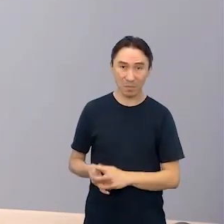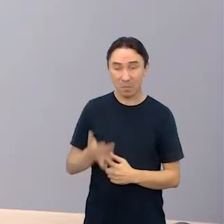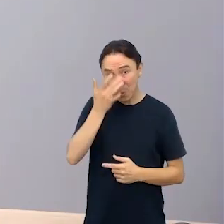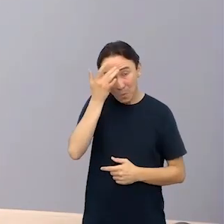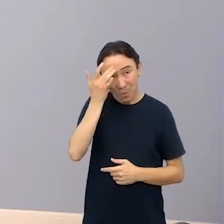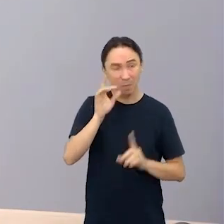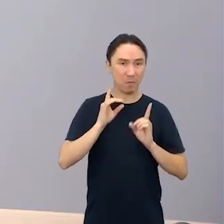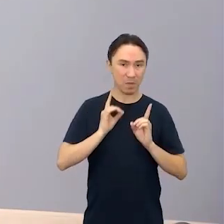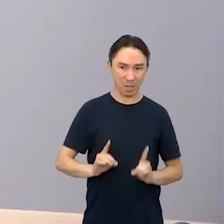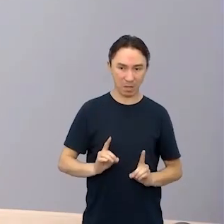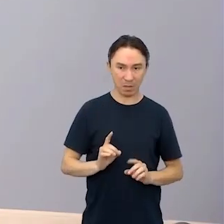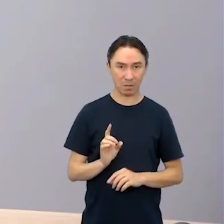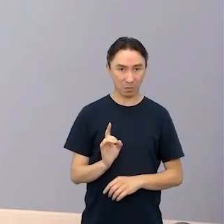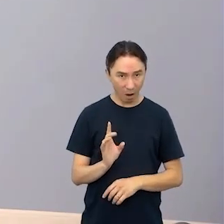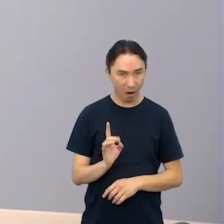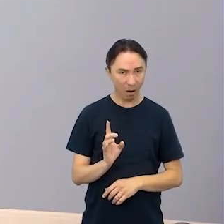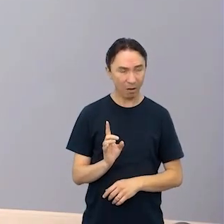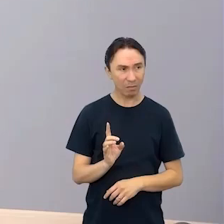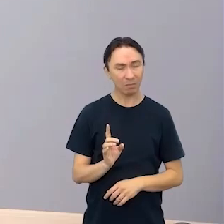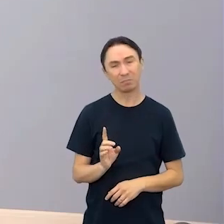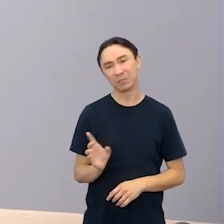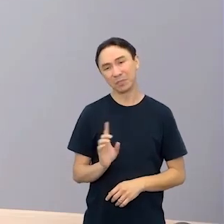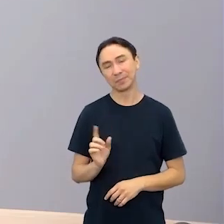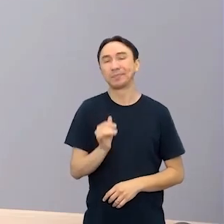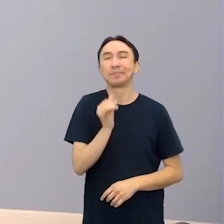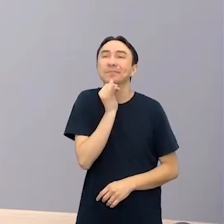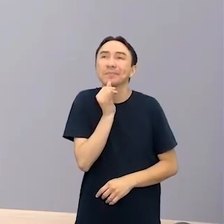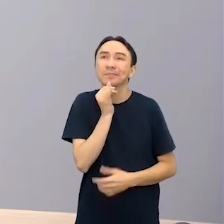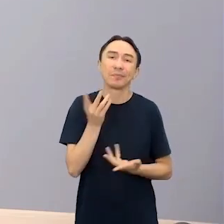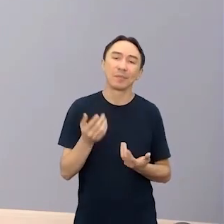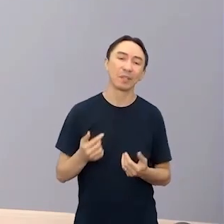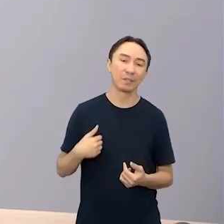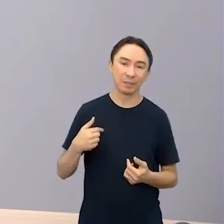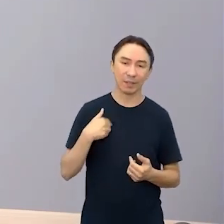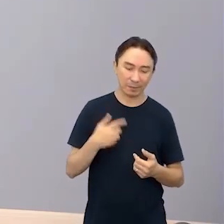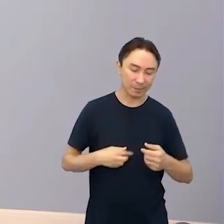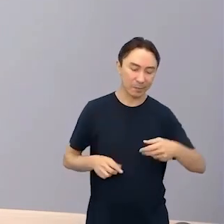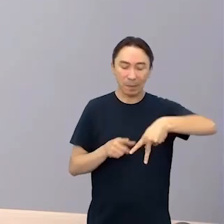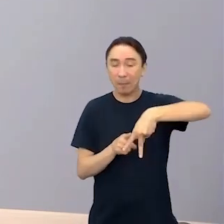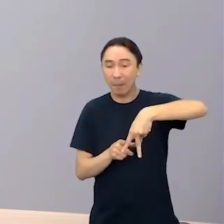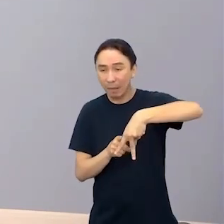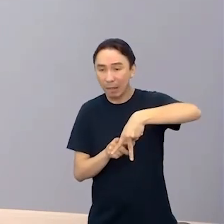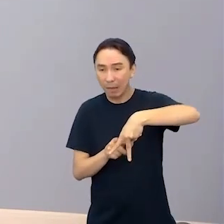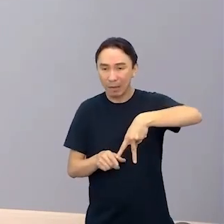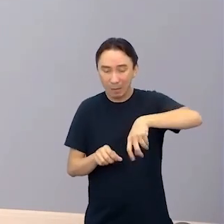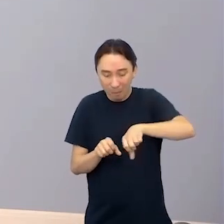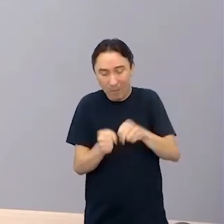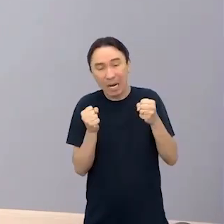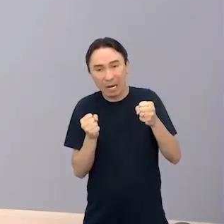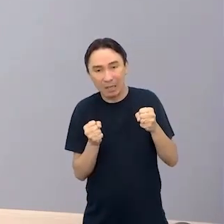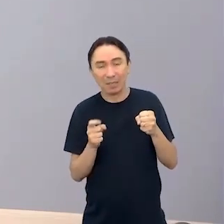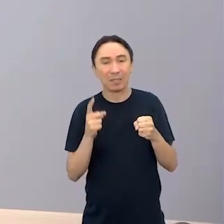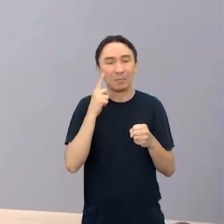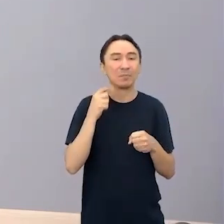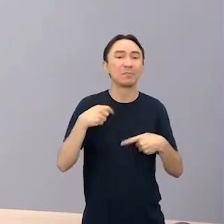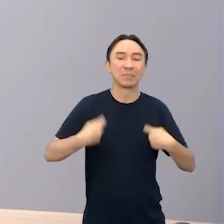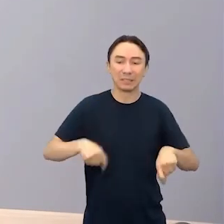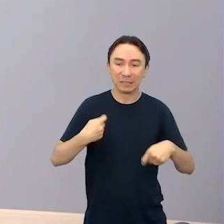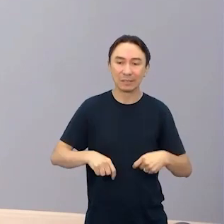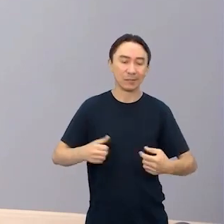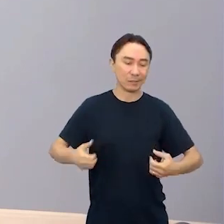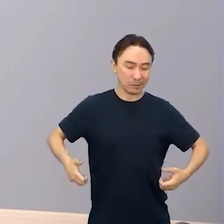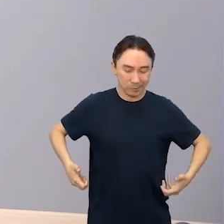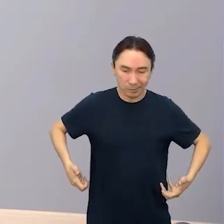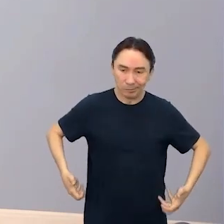deficiência. Então, por exemplo, se a gente quebra uma perna e precisa de um andador ou de uma muleta, a gente precisa de um recurso